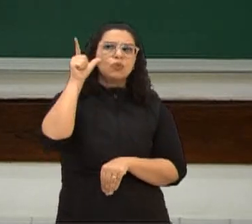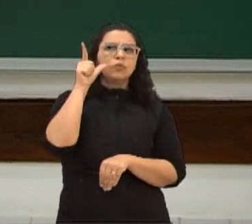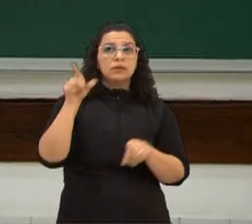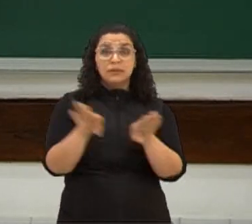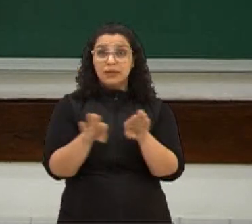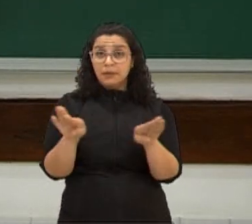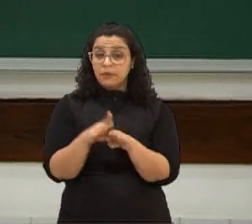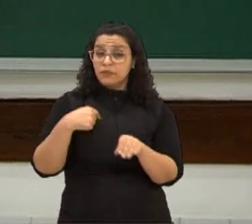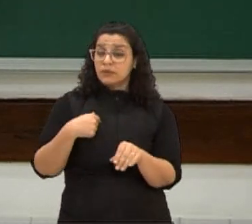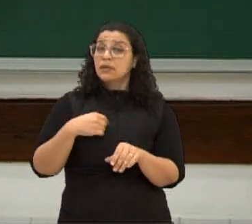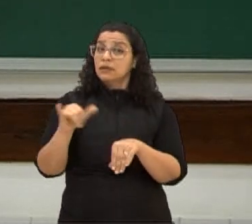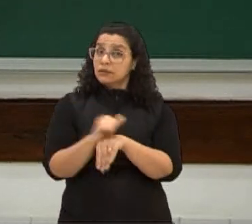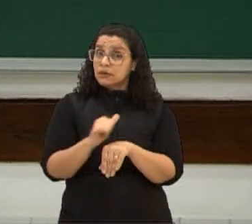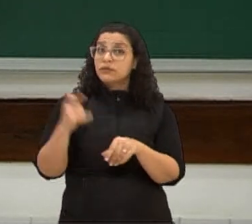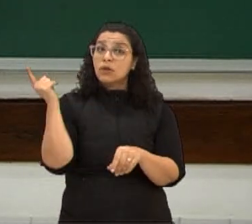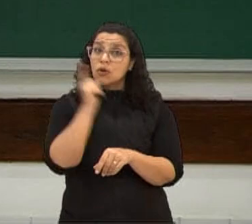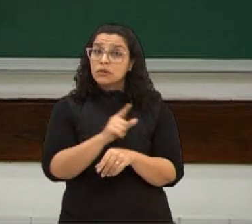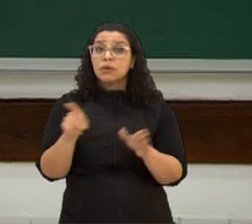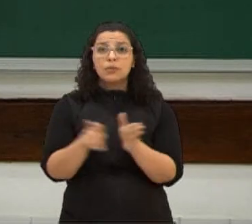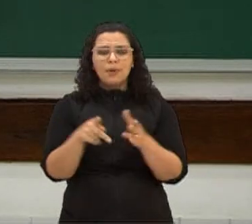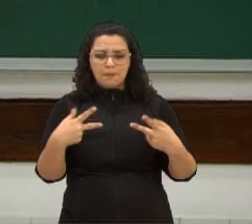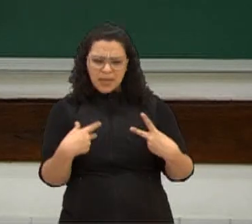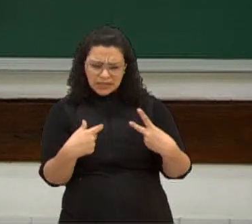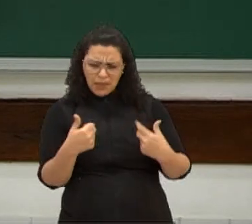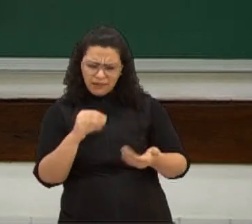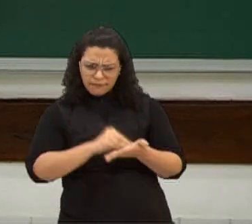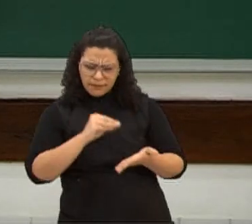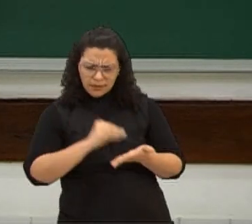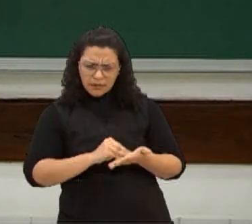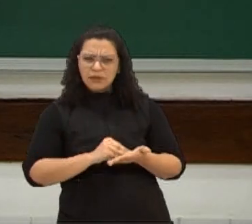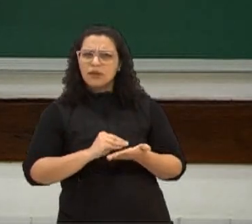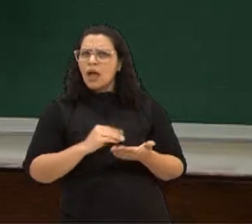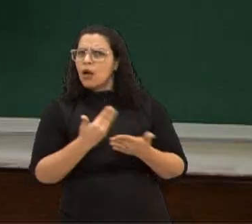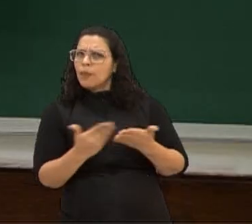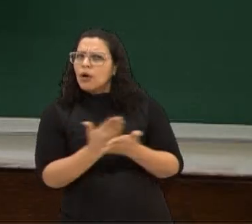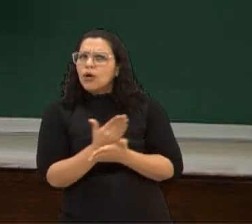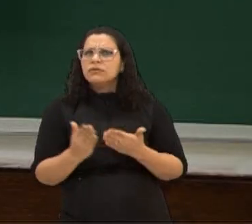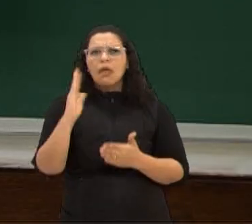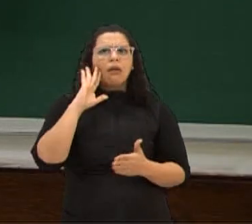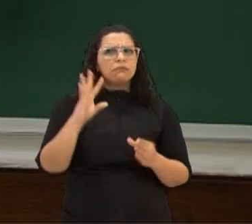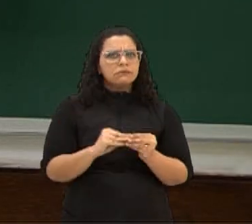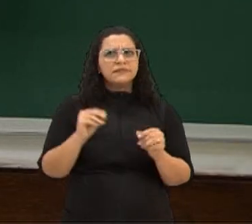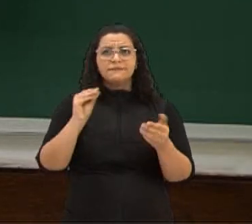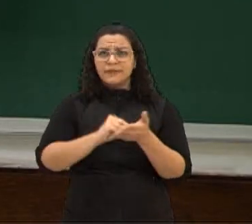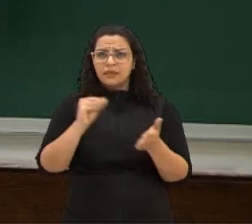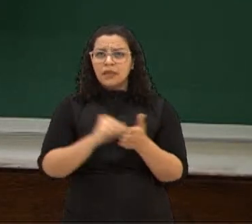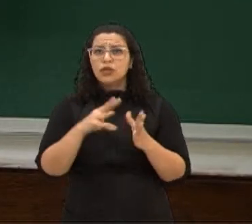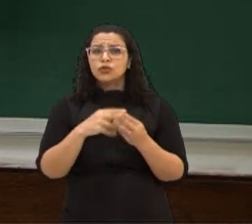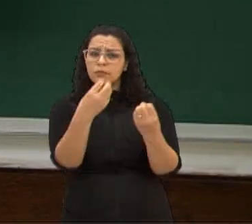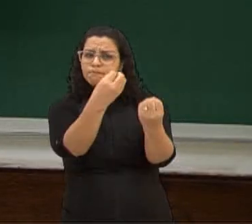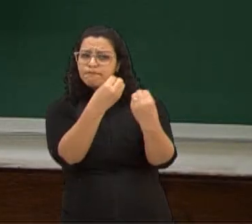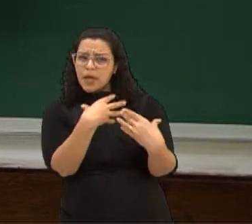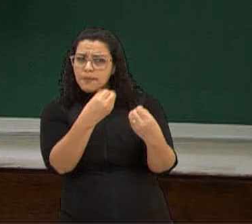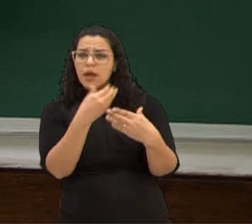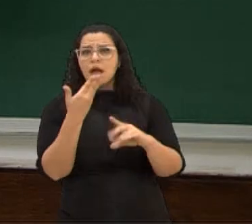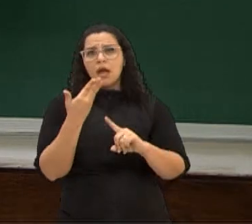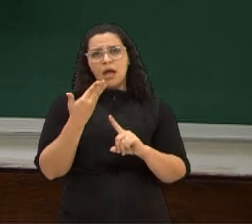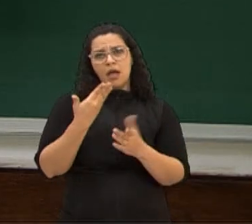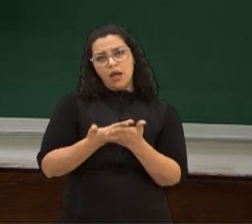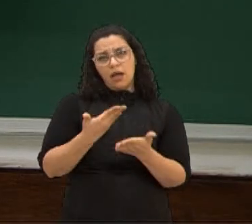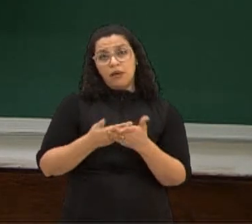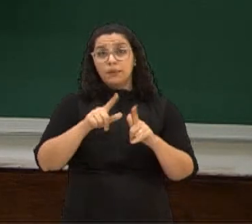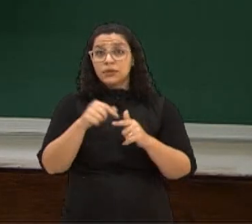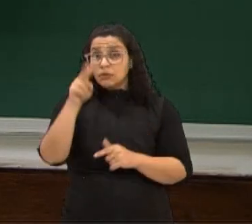conhecimento, é uma forma também de você perceber se você realmente está entendendo aquilo que está sendo transmitido pelas aulas. E